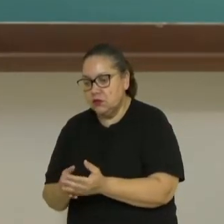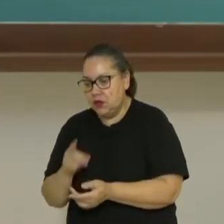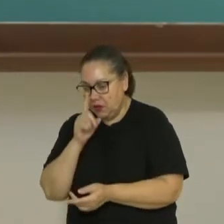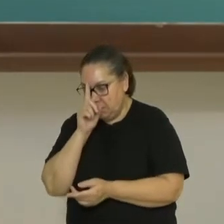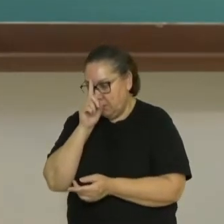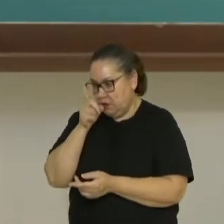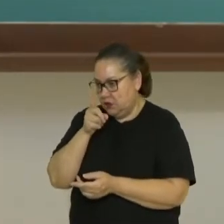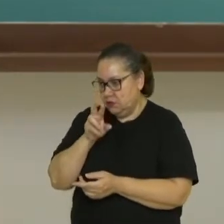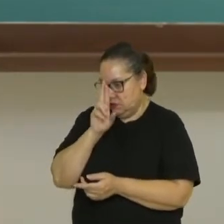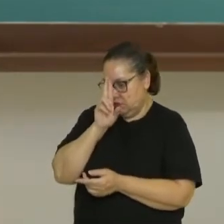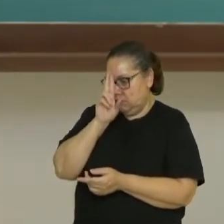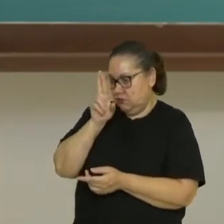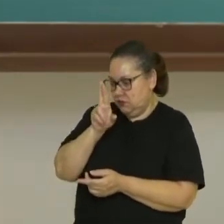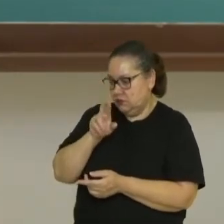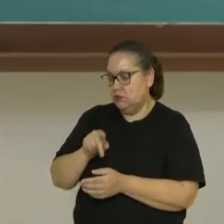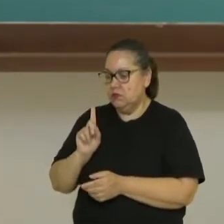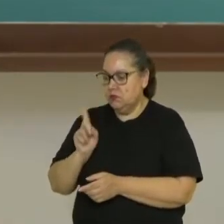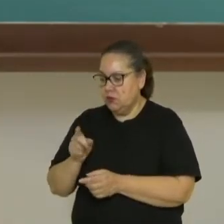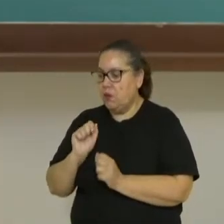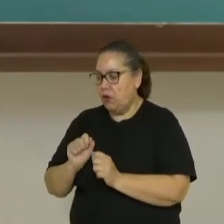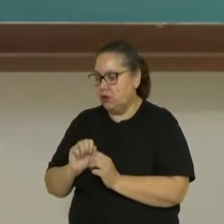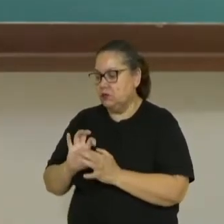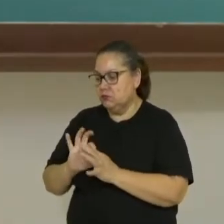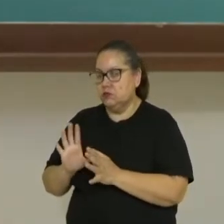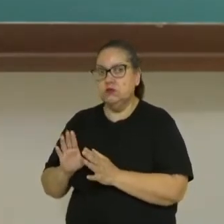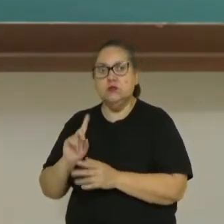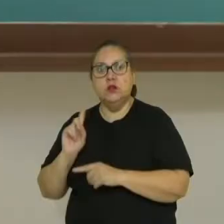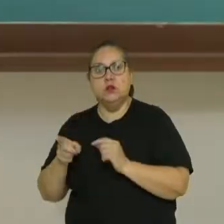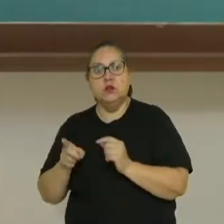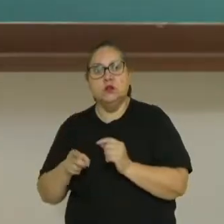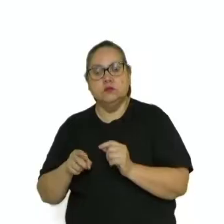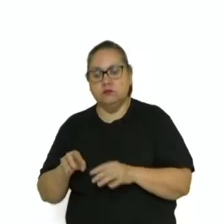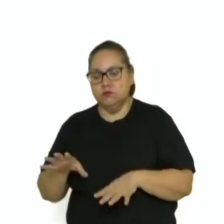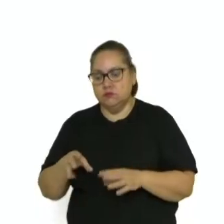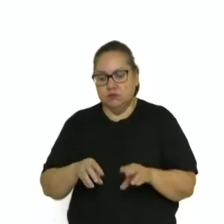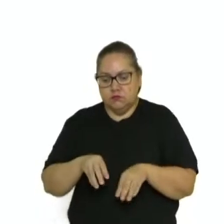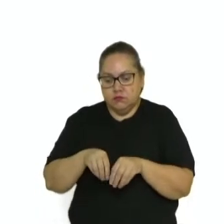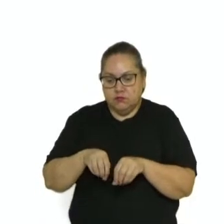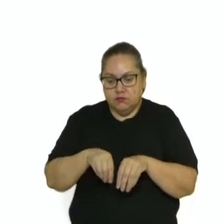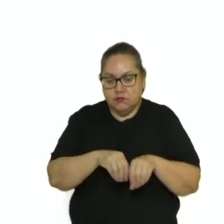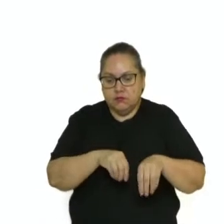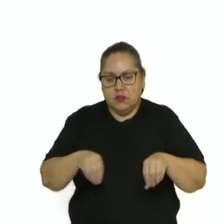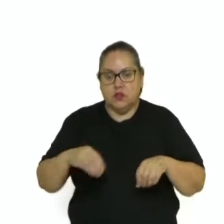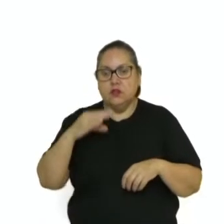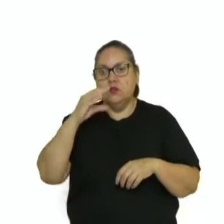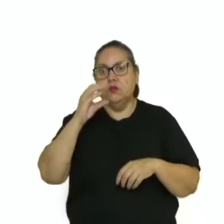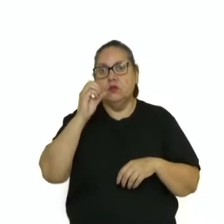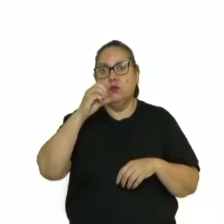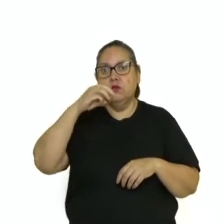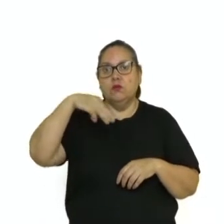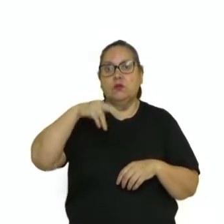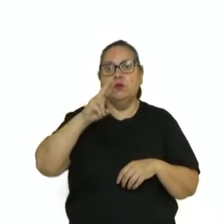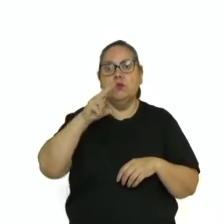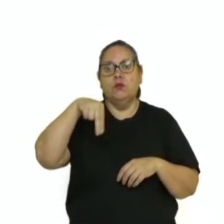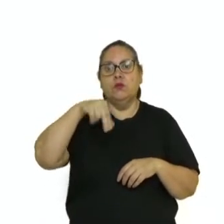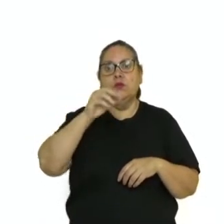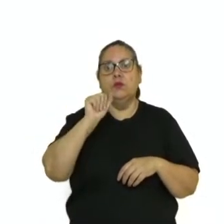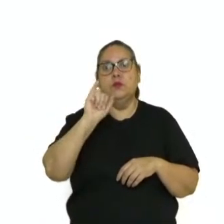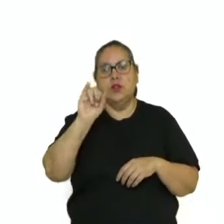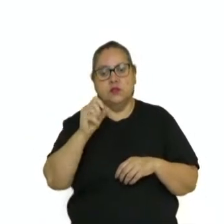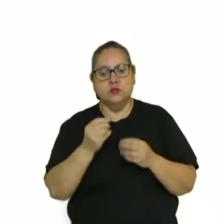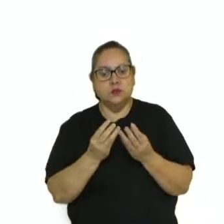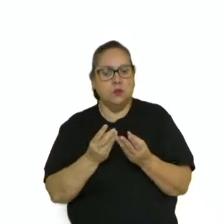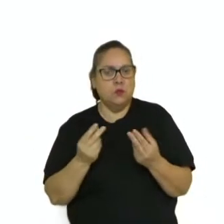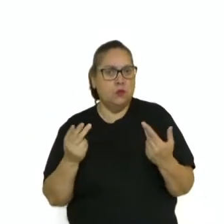mando do senhor feudal. E depois tinham ainda as terras comunais, que eram comuns, como o próprio nome